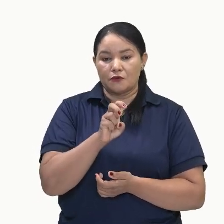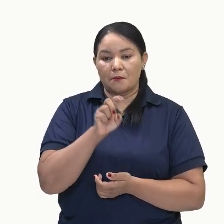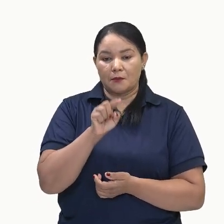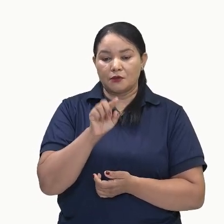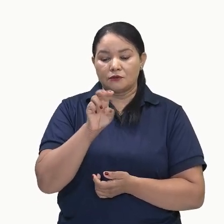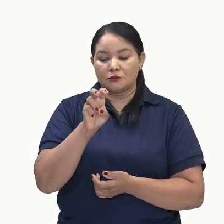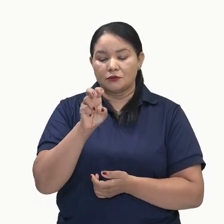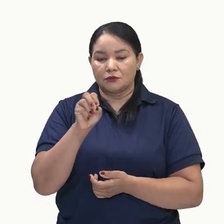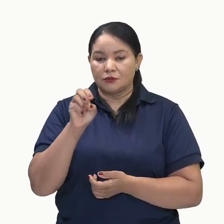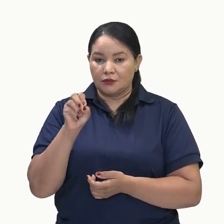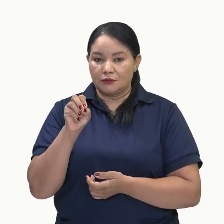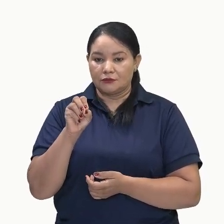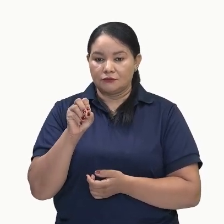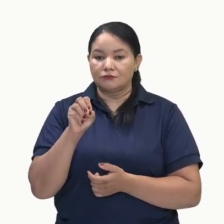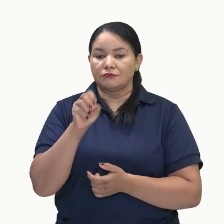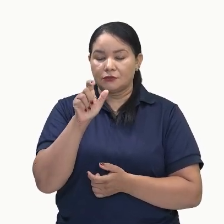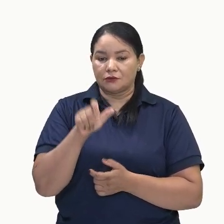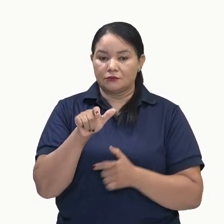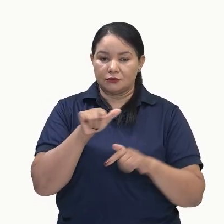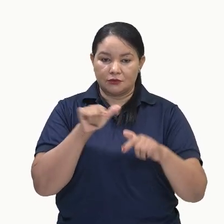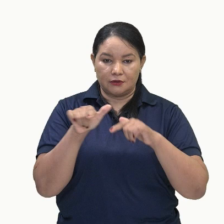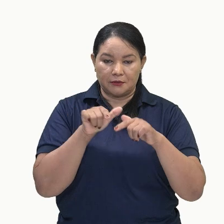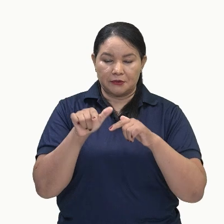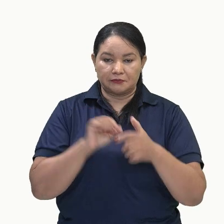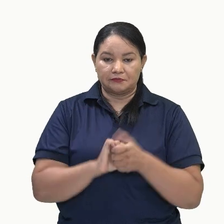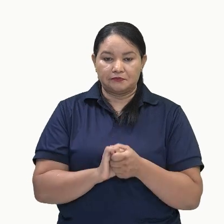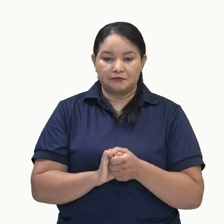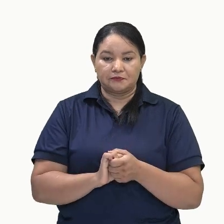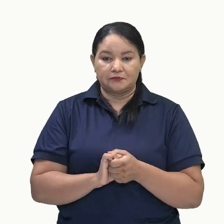25.500 trabalhadores. Certo? Então,